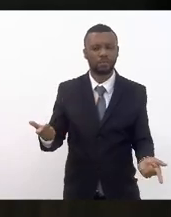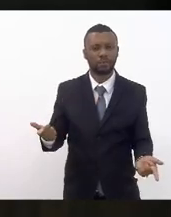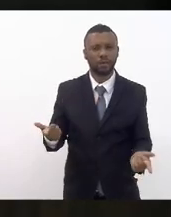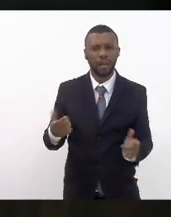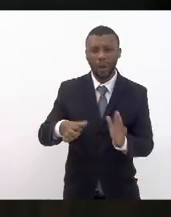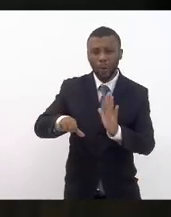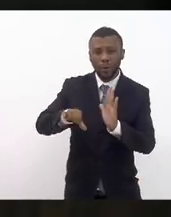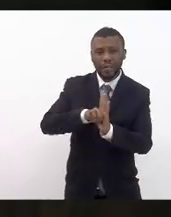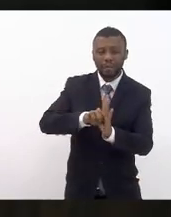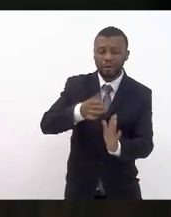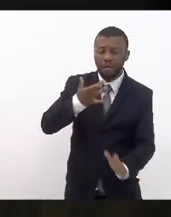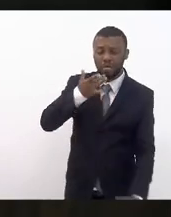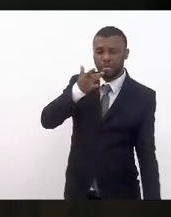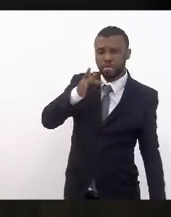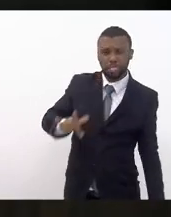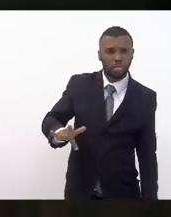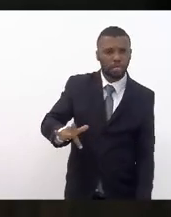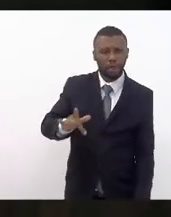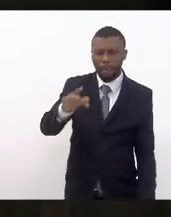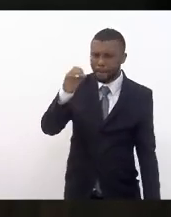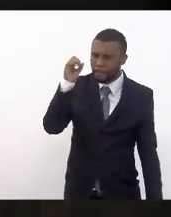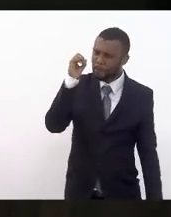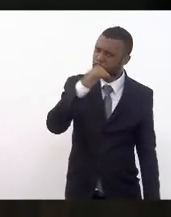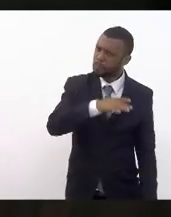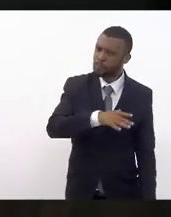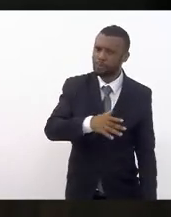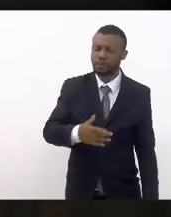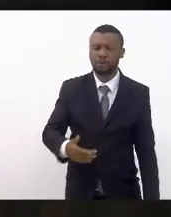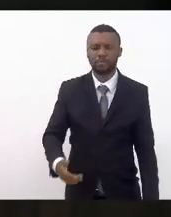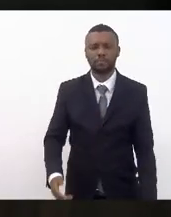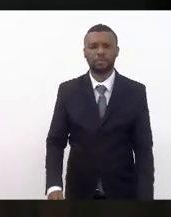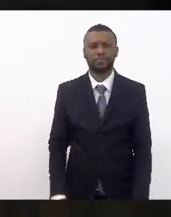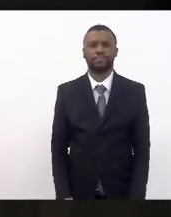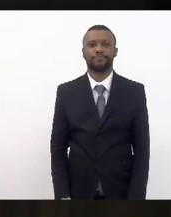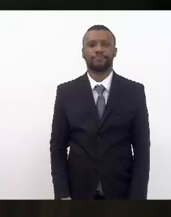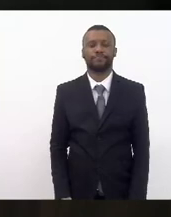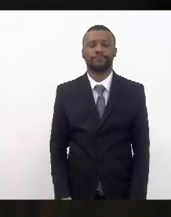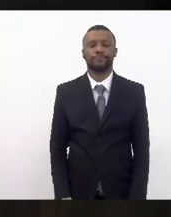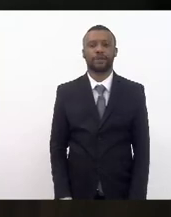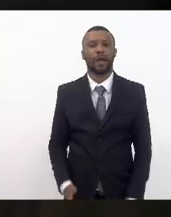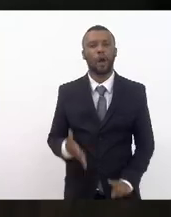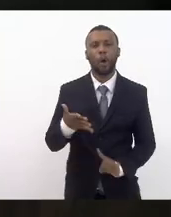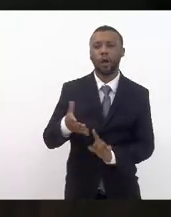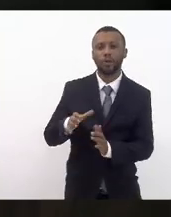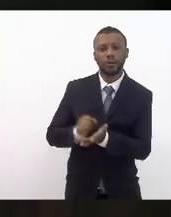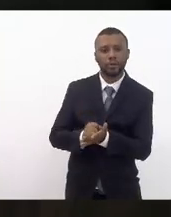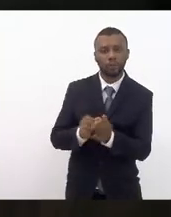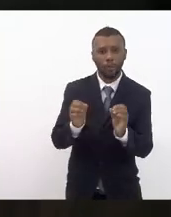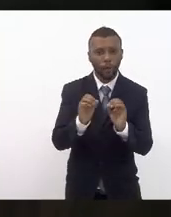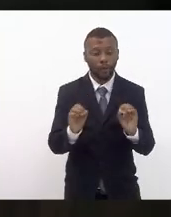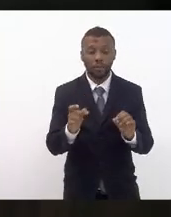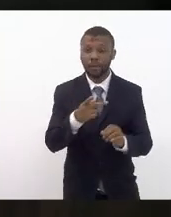crime nojento e hediondo. Não havendo mais oradores inscritos, a